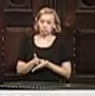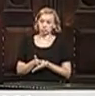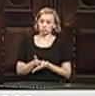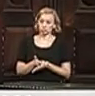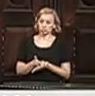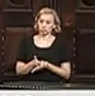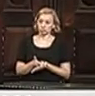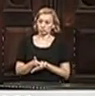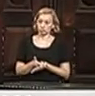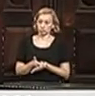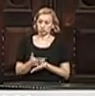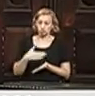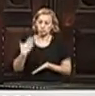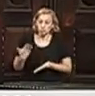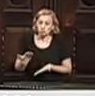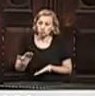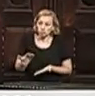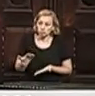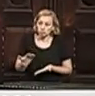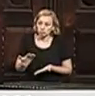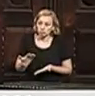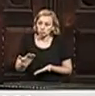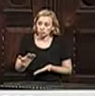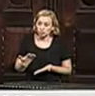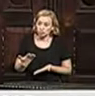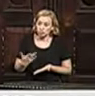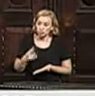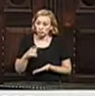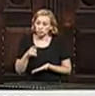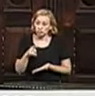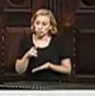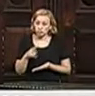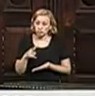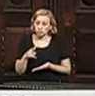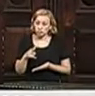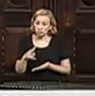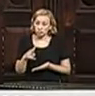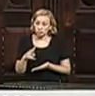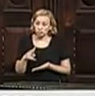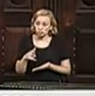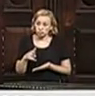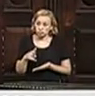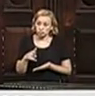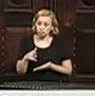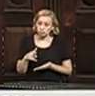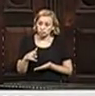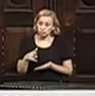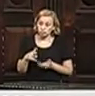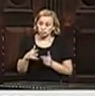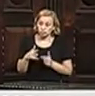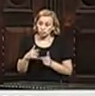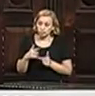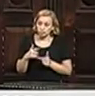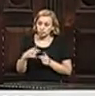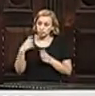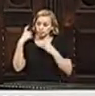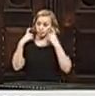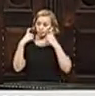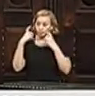vai ser brutal e você vai ficar em risco com aquilo que lhe mais tem